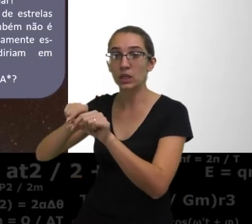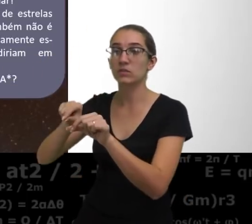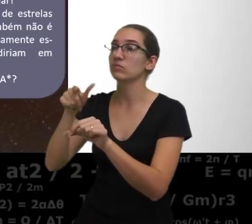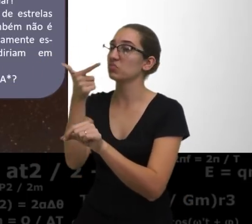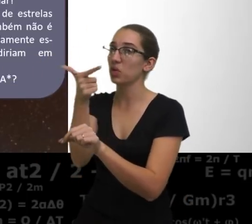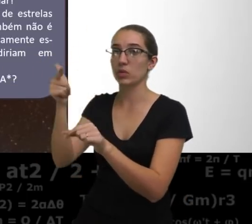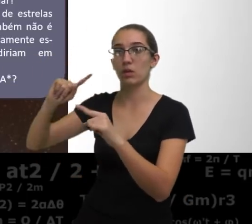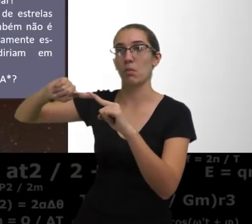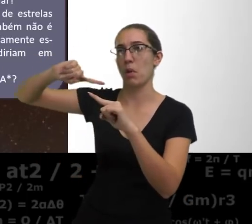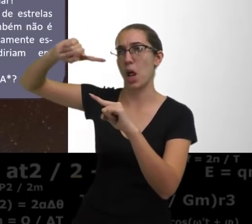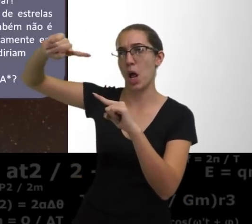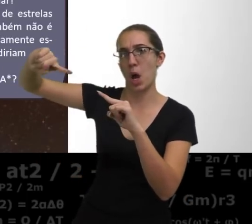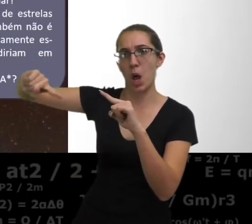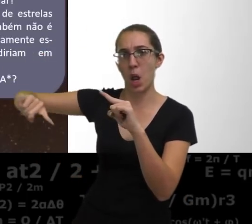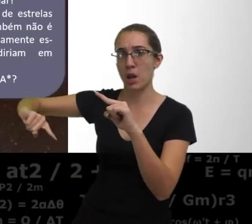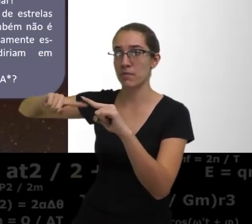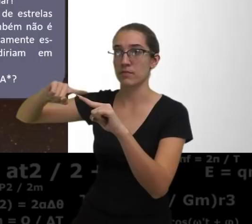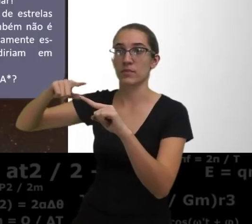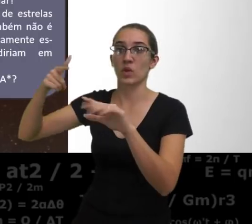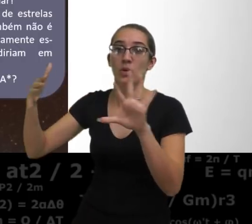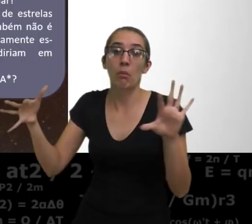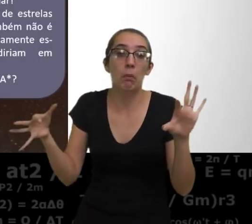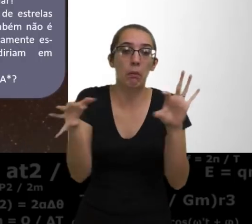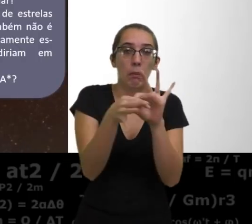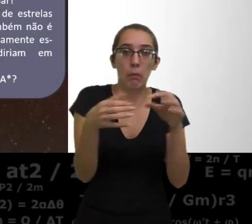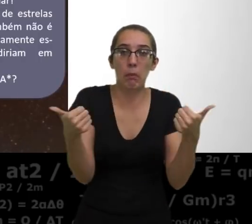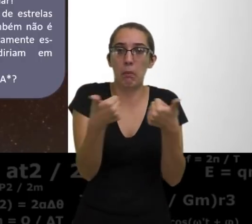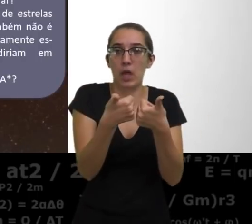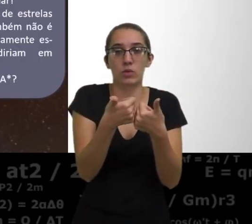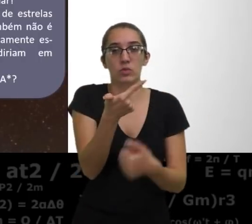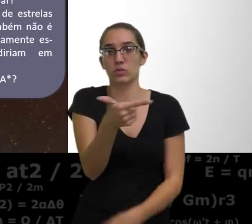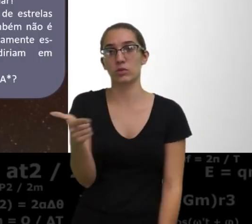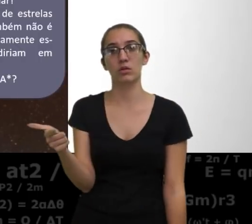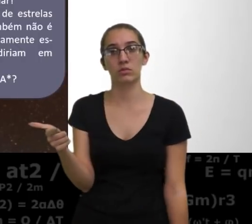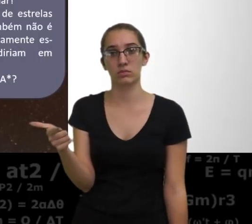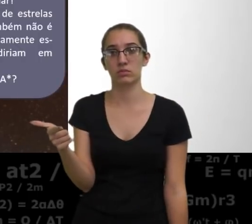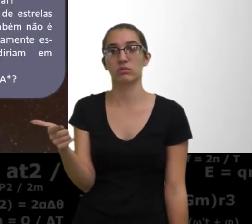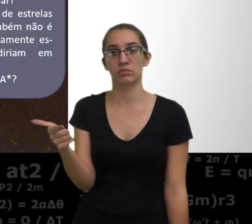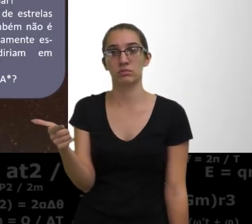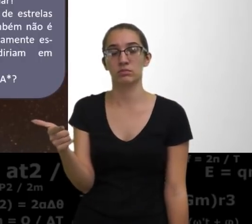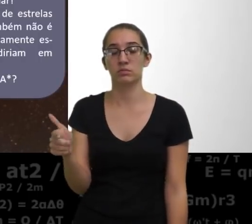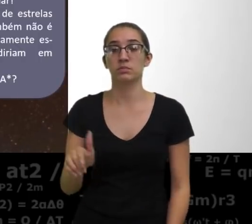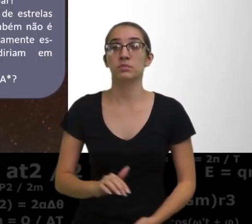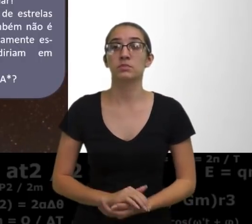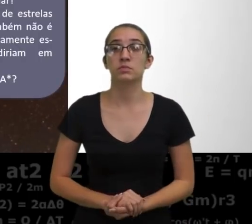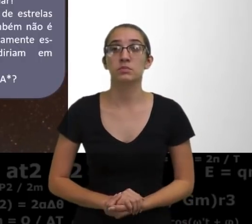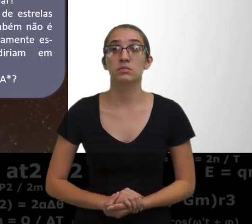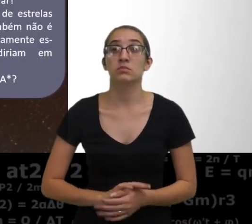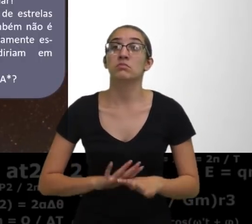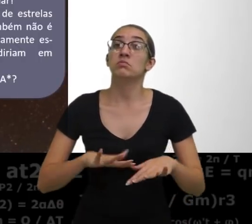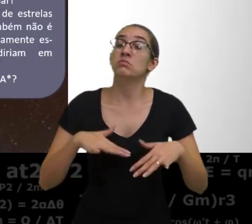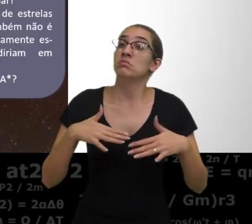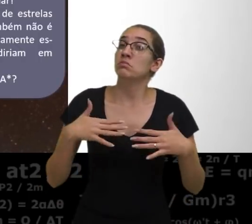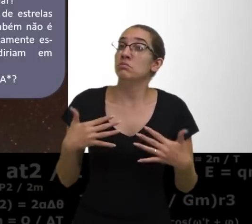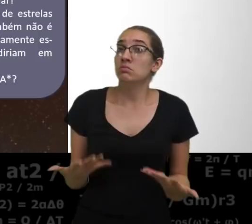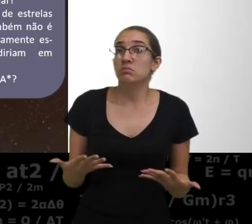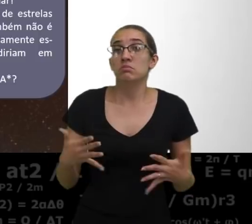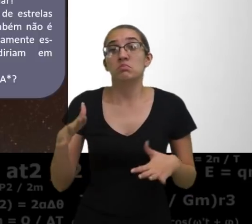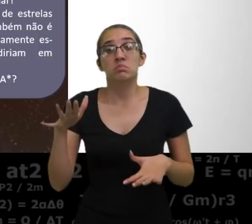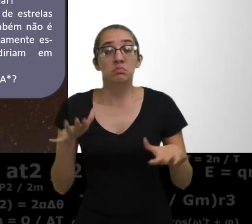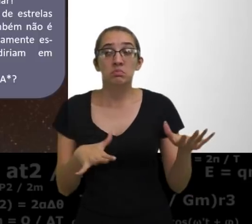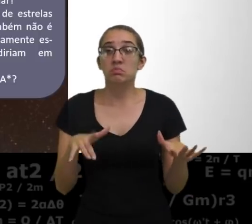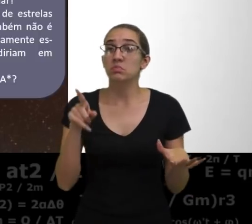estelar muito denso. Tá? Não pode ser. Quem sabe um aglomerado de estrelas de nêutrons, tá? Porque, bom,